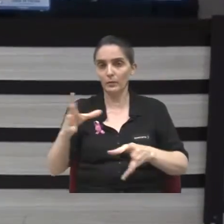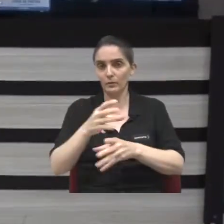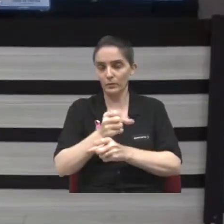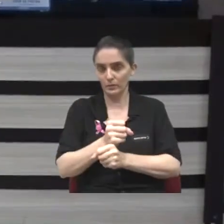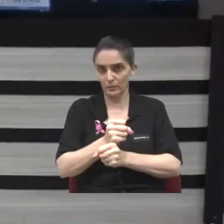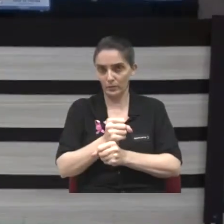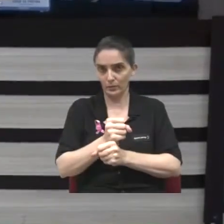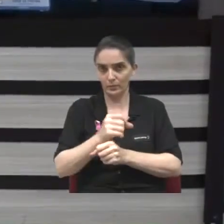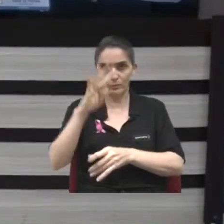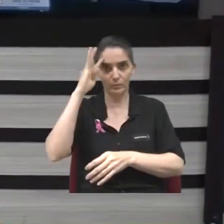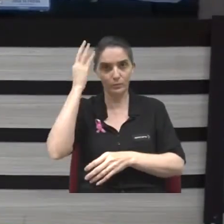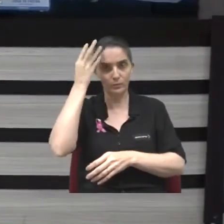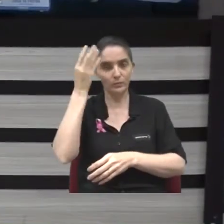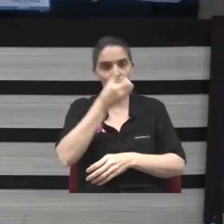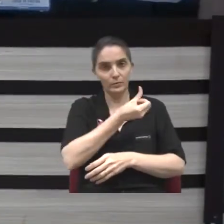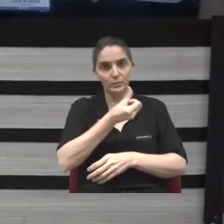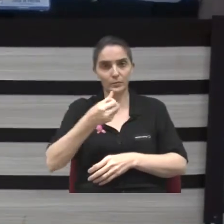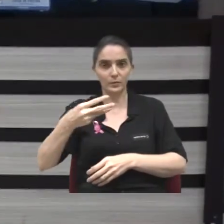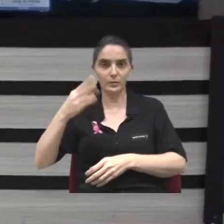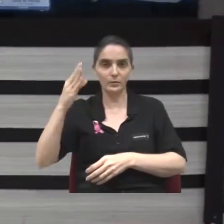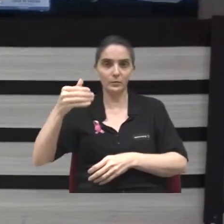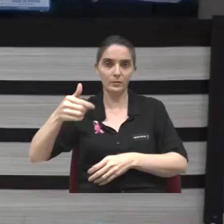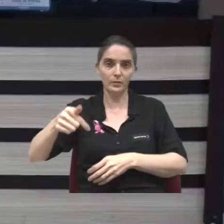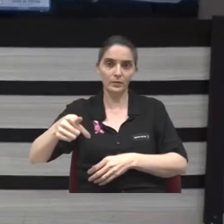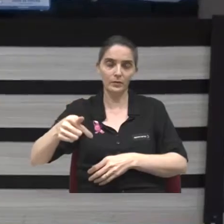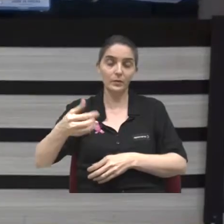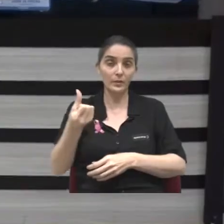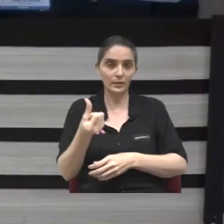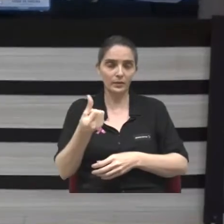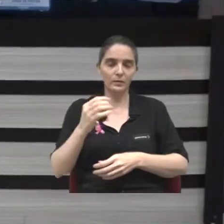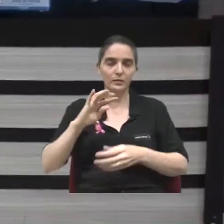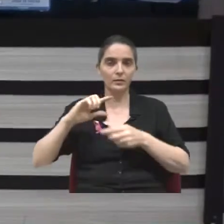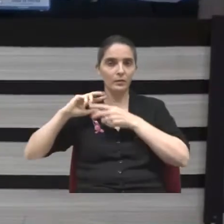resolução 663/16, alterada pela resolução